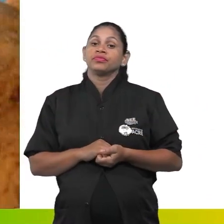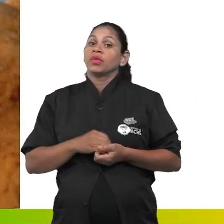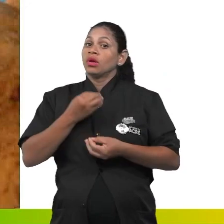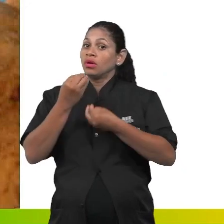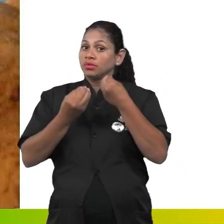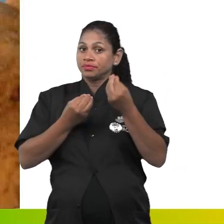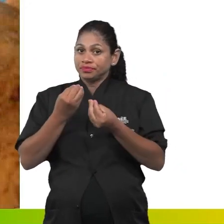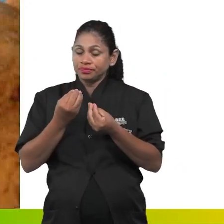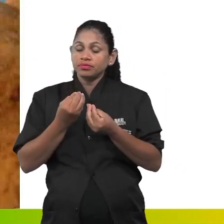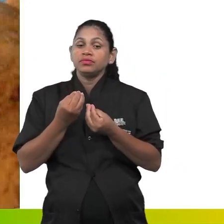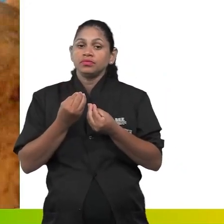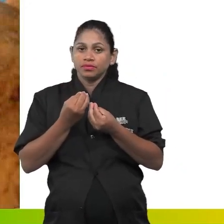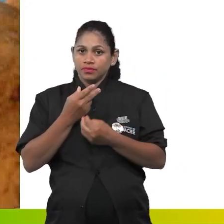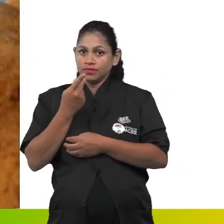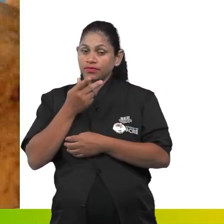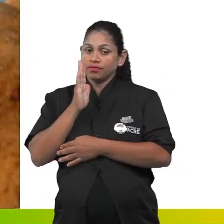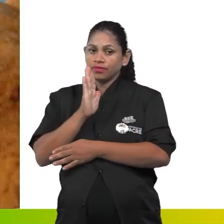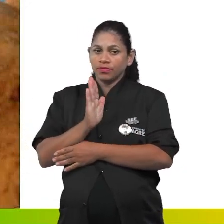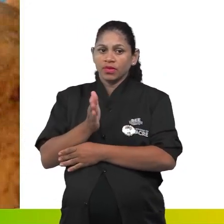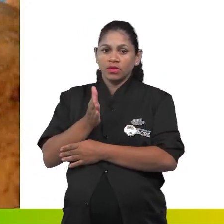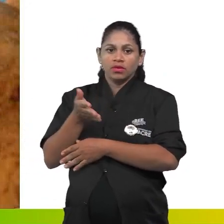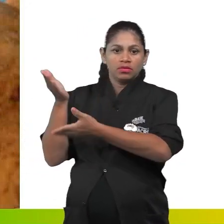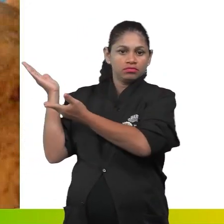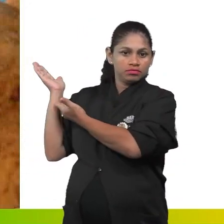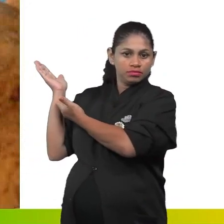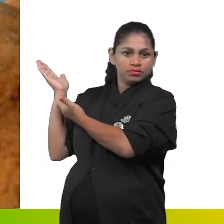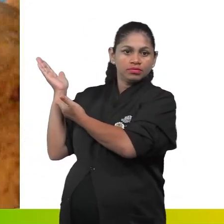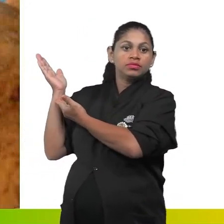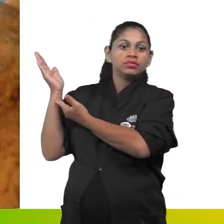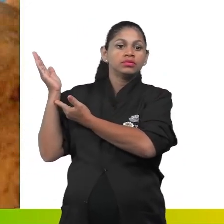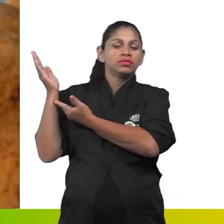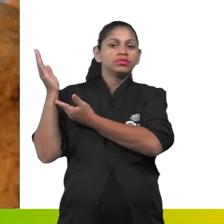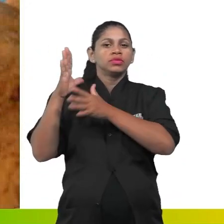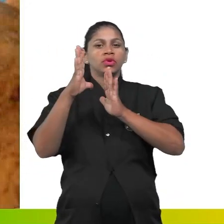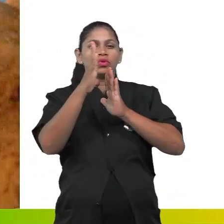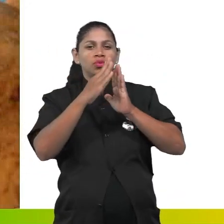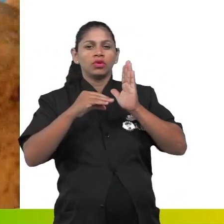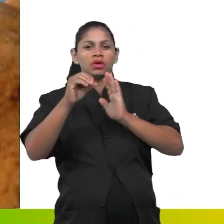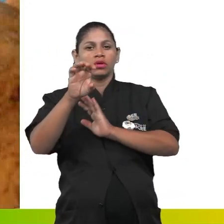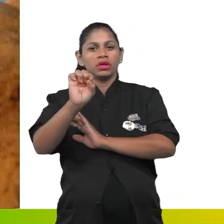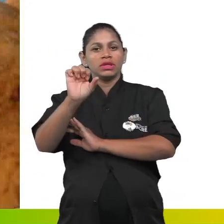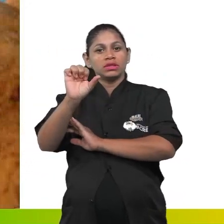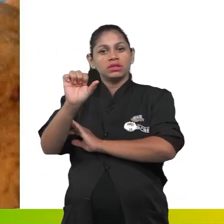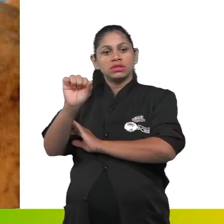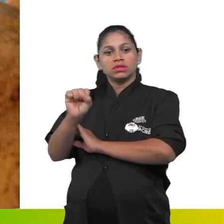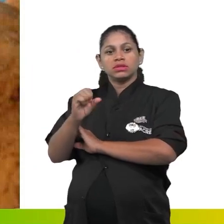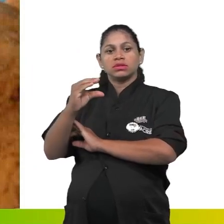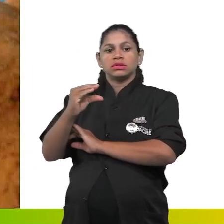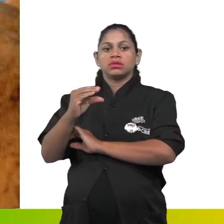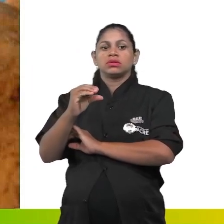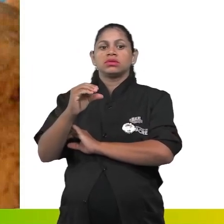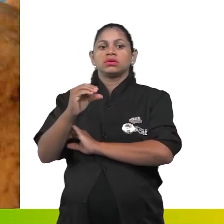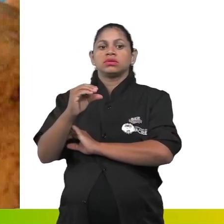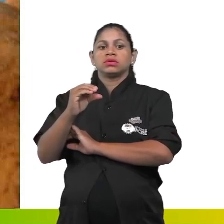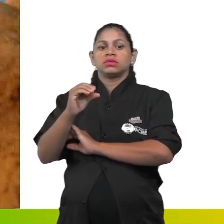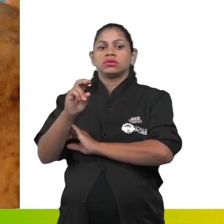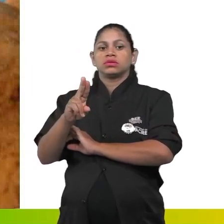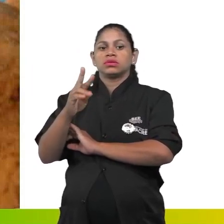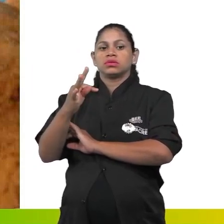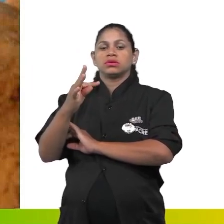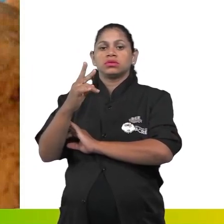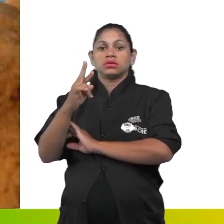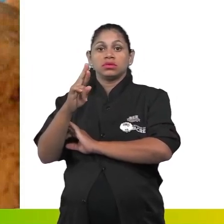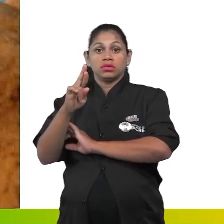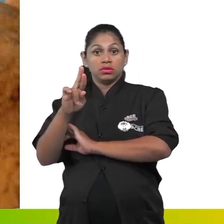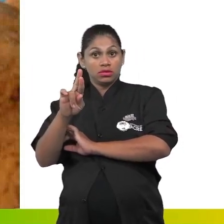falei, na escultura, por exemplo, e instalações ambientais, essa obra que você vê aí, aliás, são